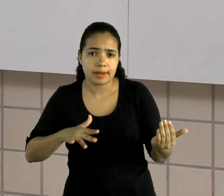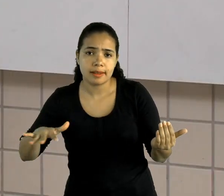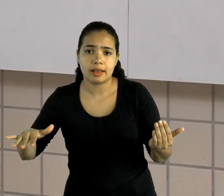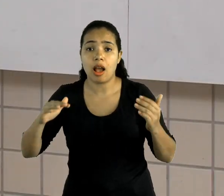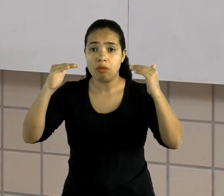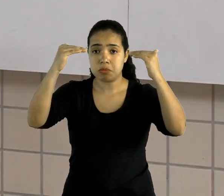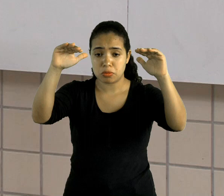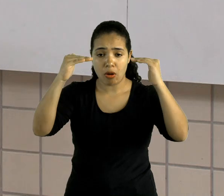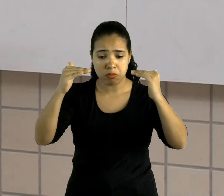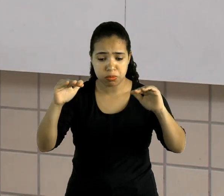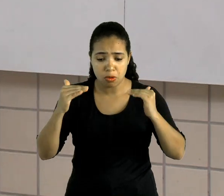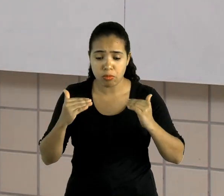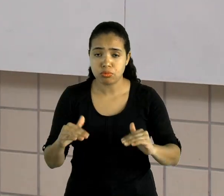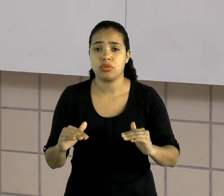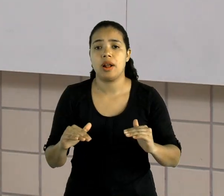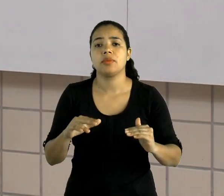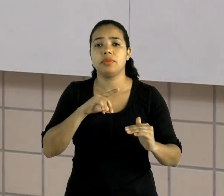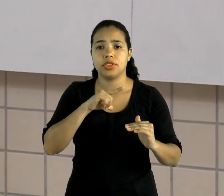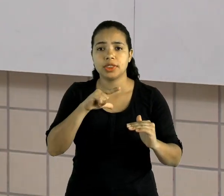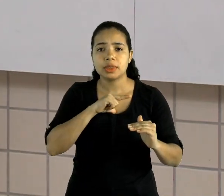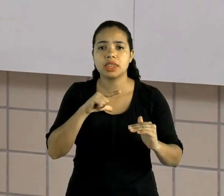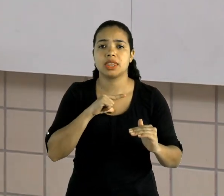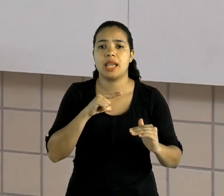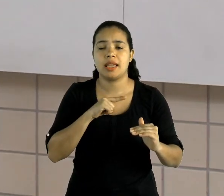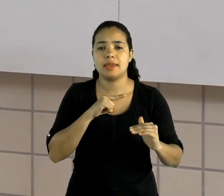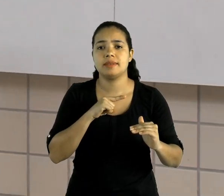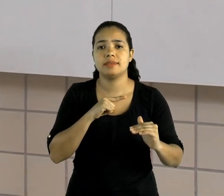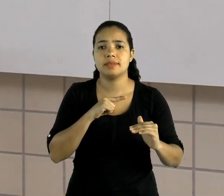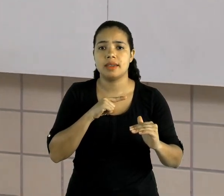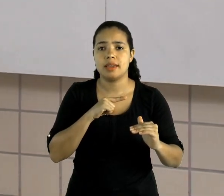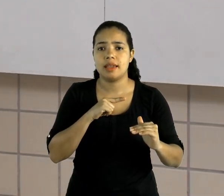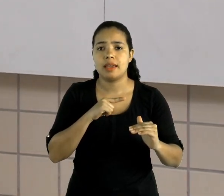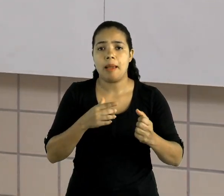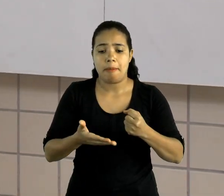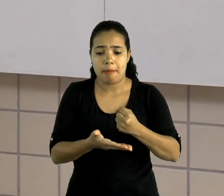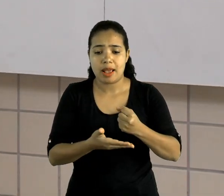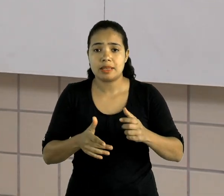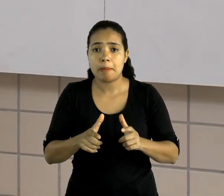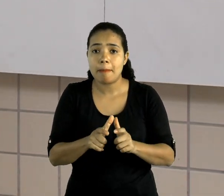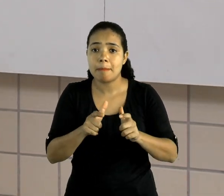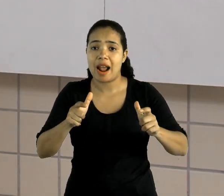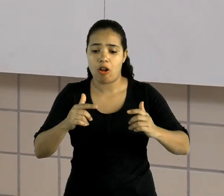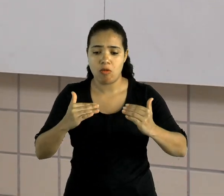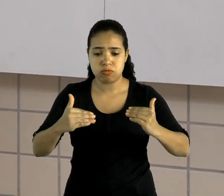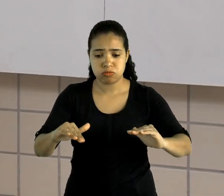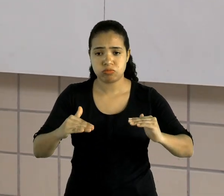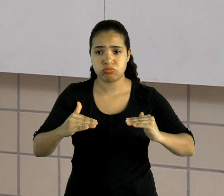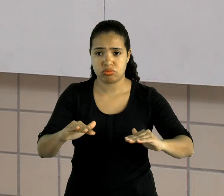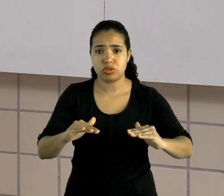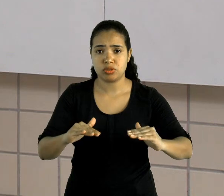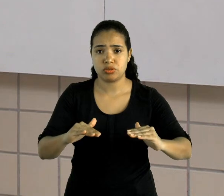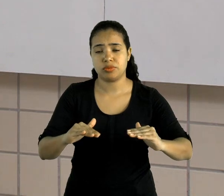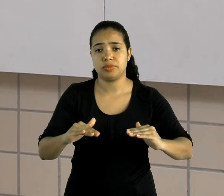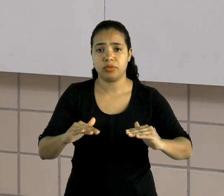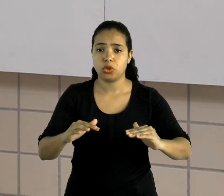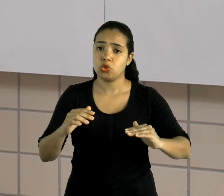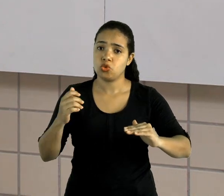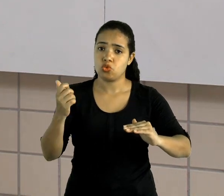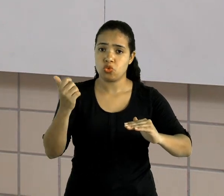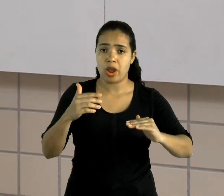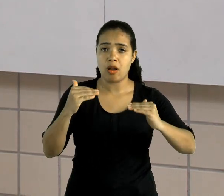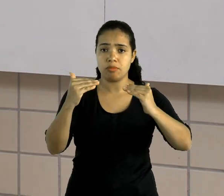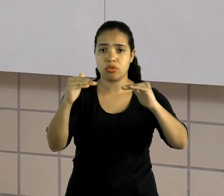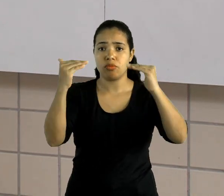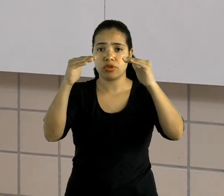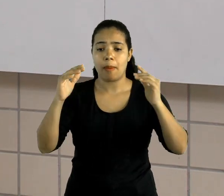etária brasileira, ela tem a sua base maior do que o seu corpo. Isso acontece por